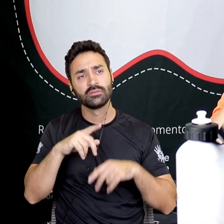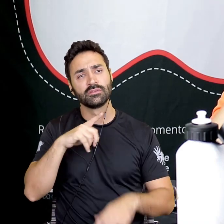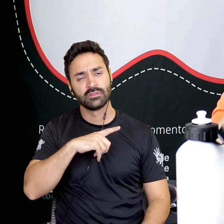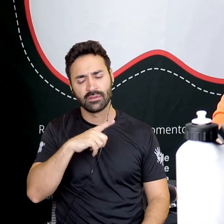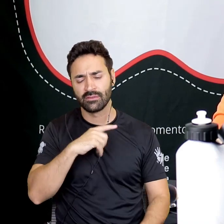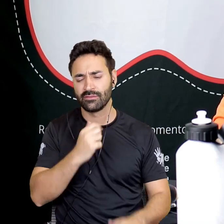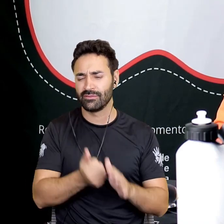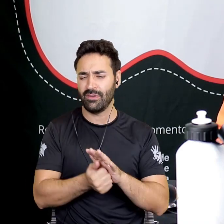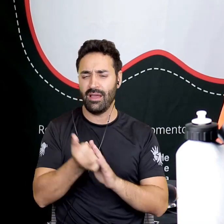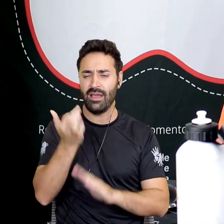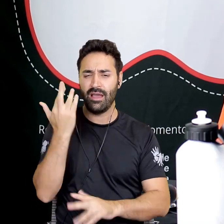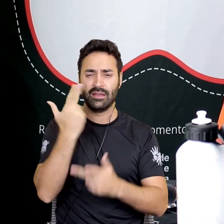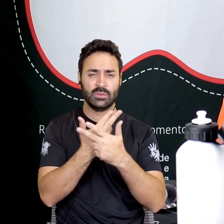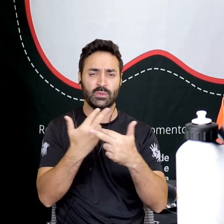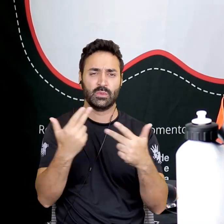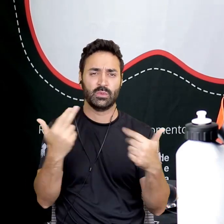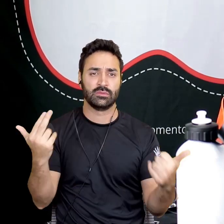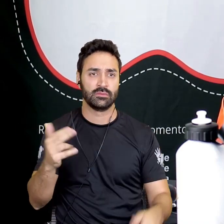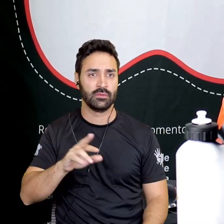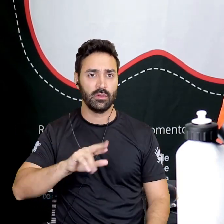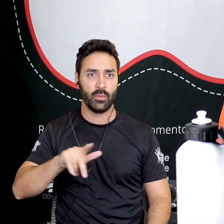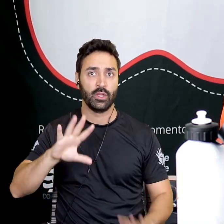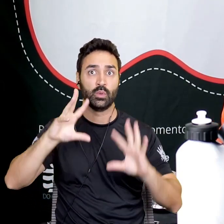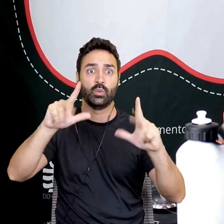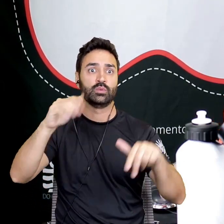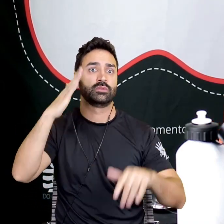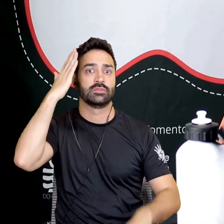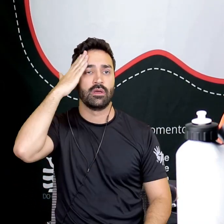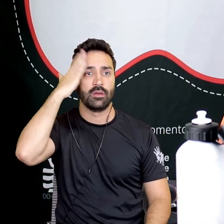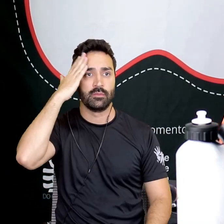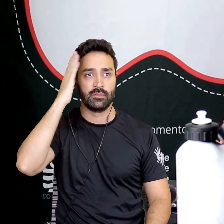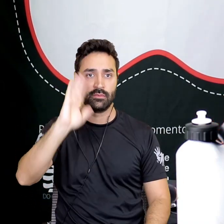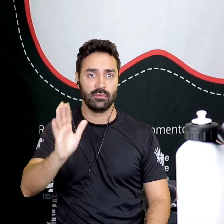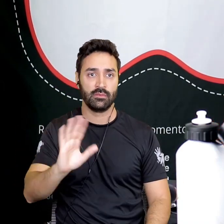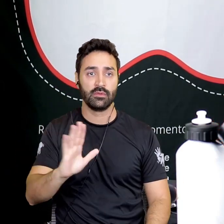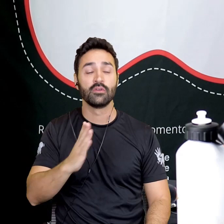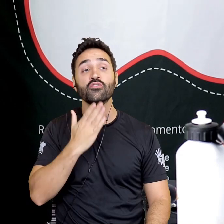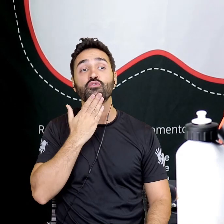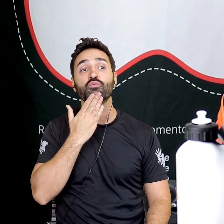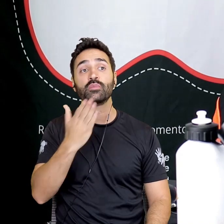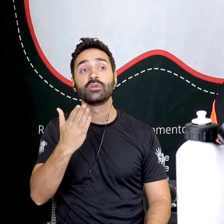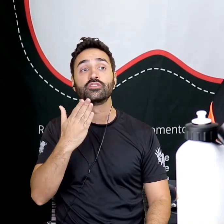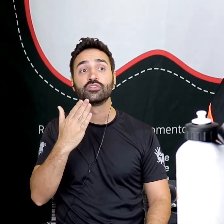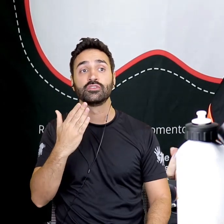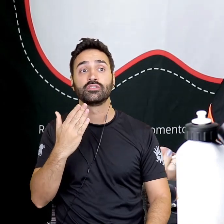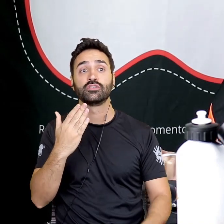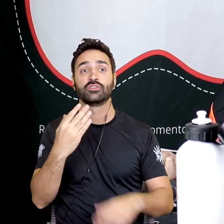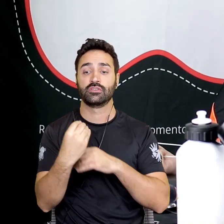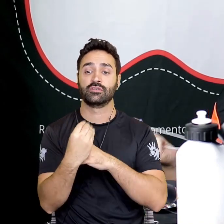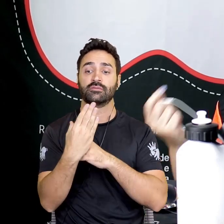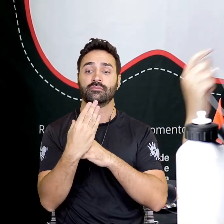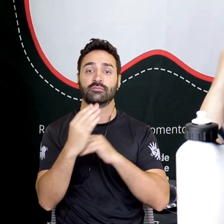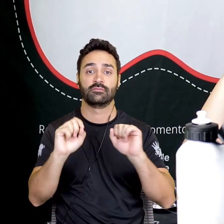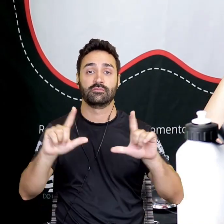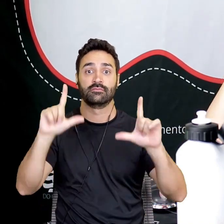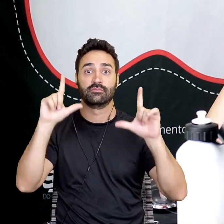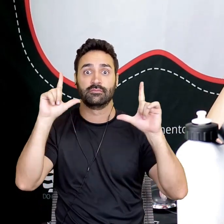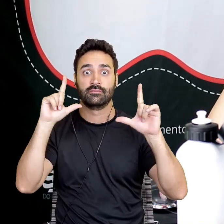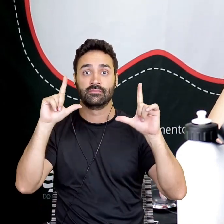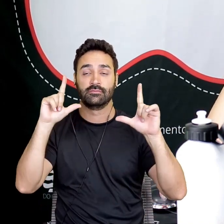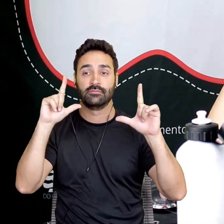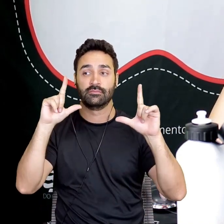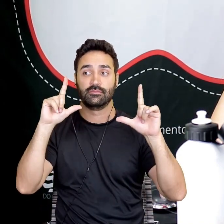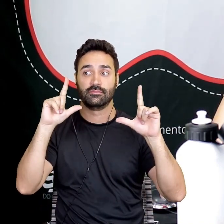coisas que estão envolvidas, tá? Não é todo mundo que sabe. Pessoal, vamos abrir a câmera todo mundo, pra gente fazer mais um registro dessa nossa